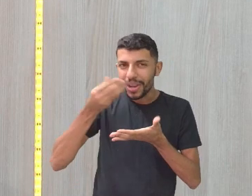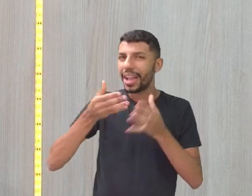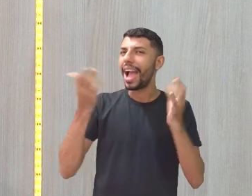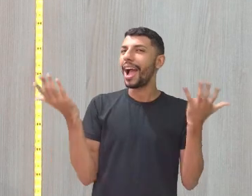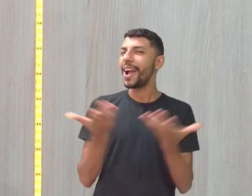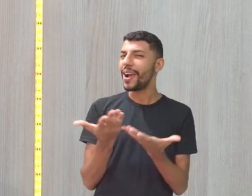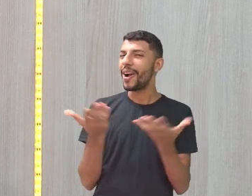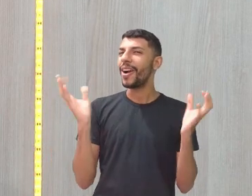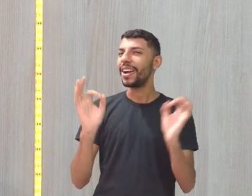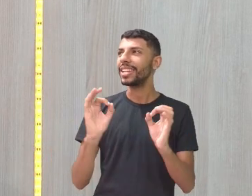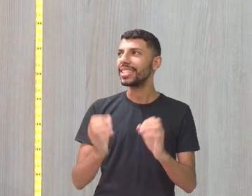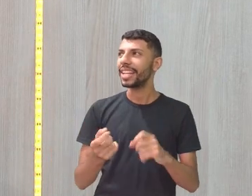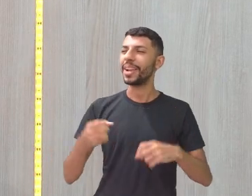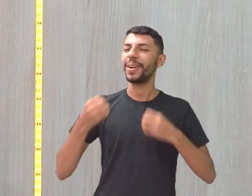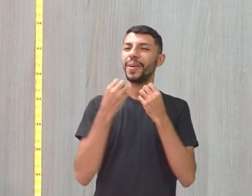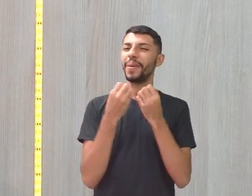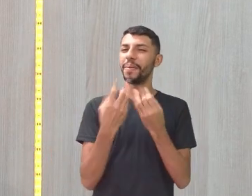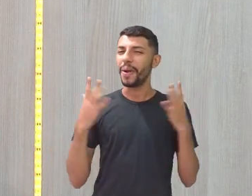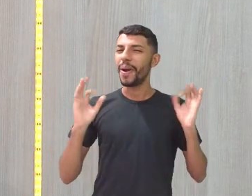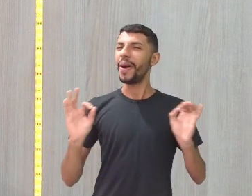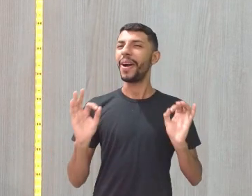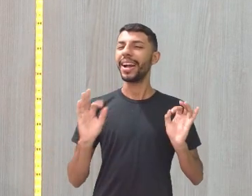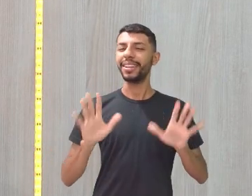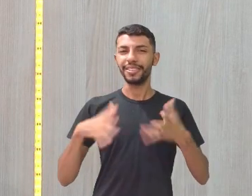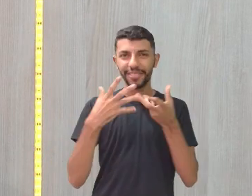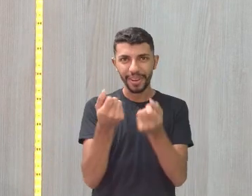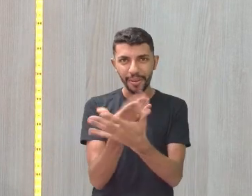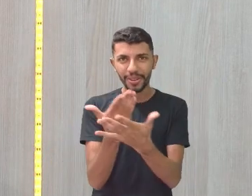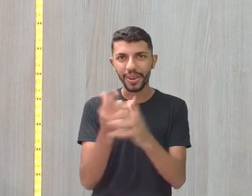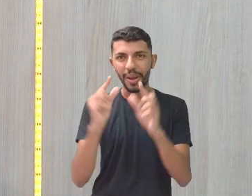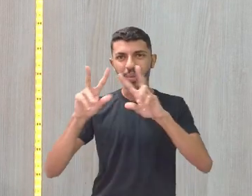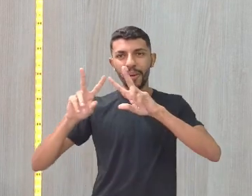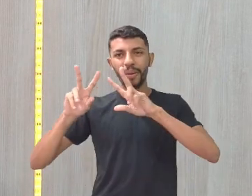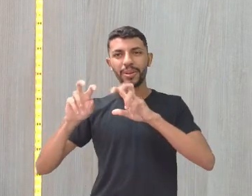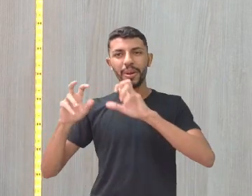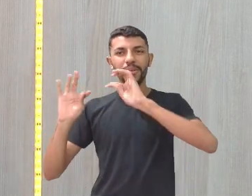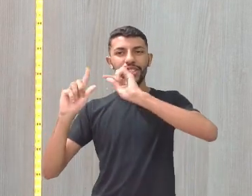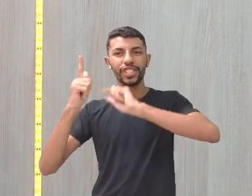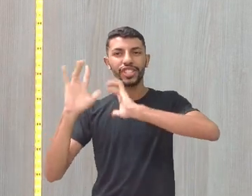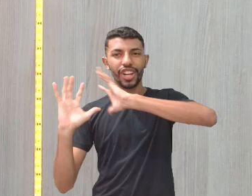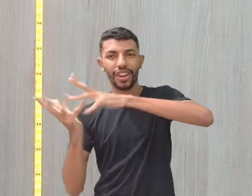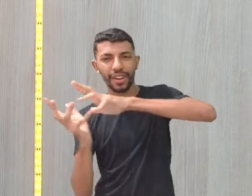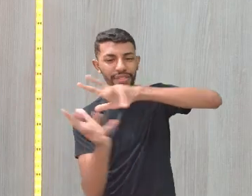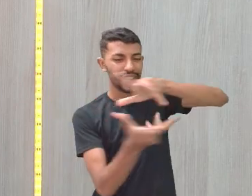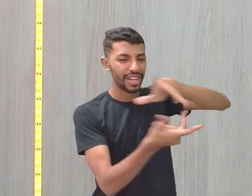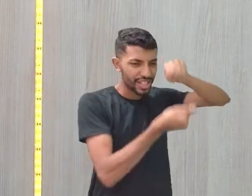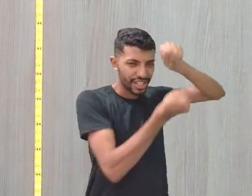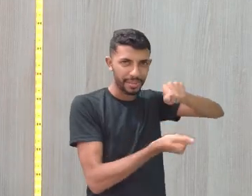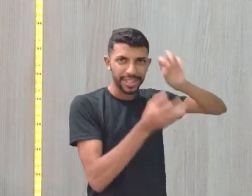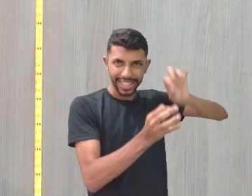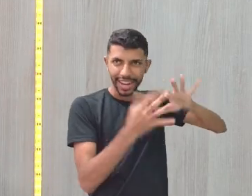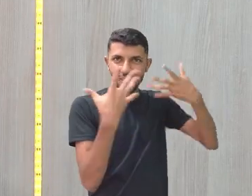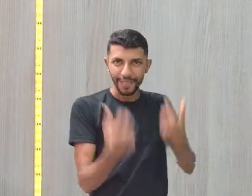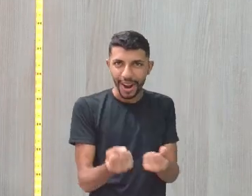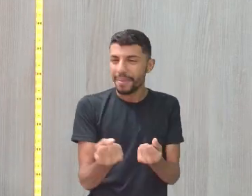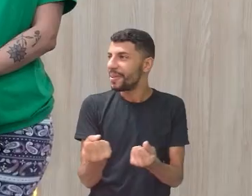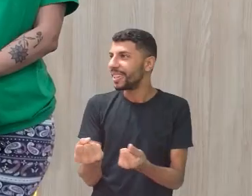boa, hein? Chegou do trabalho. Vamos estudar um pouco aqui de geografia e sustentabilidade. Aula show! Vamos embora,